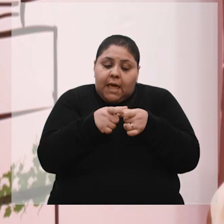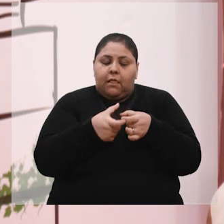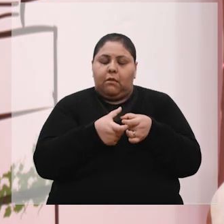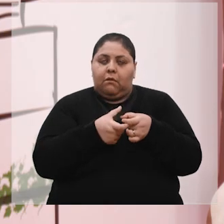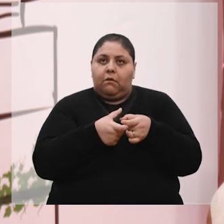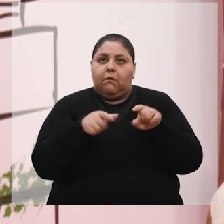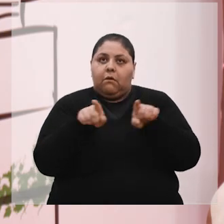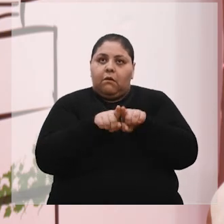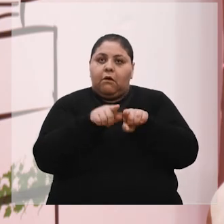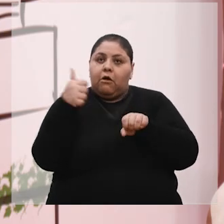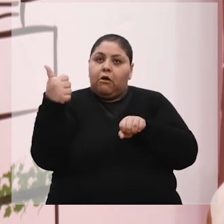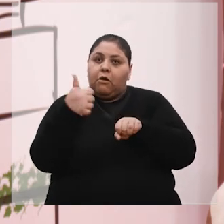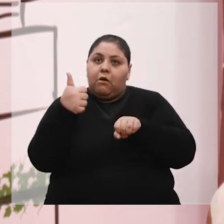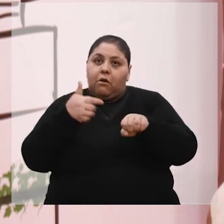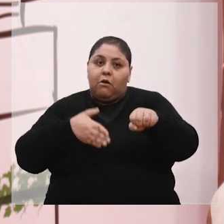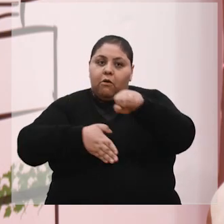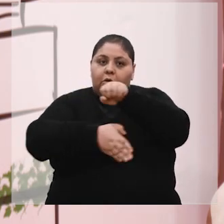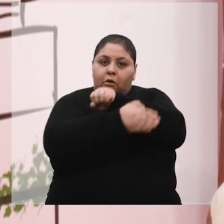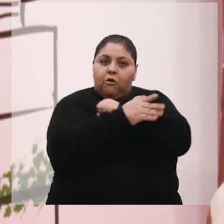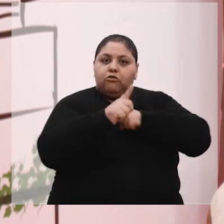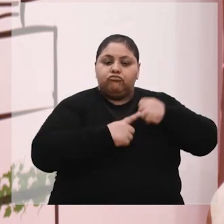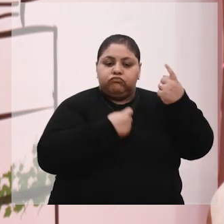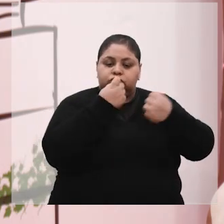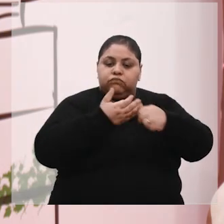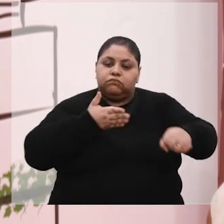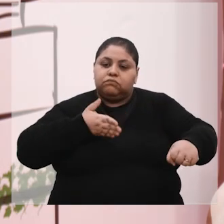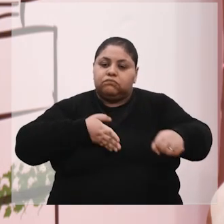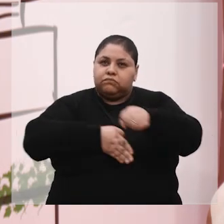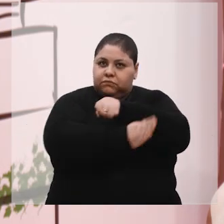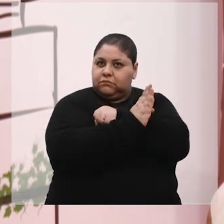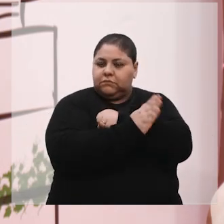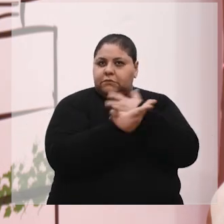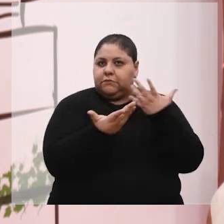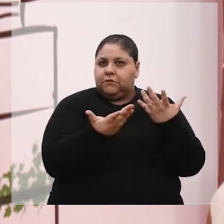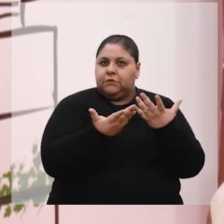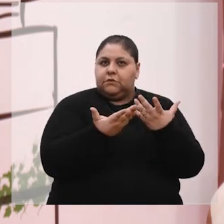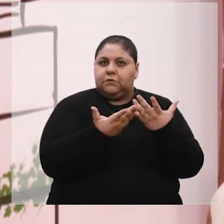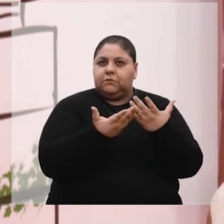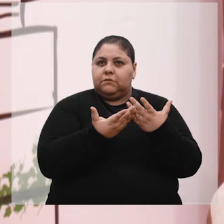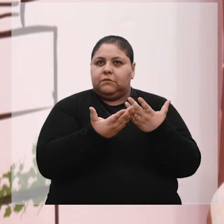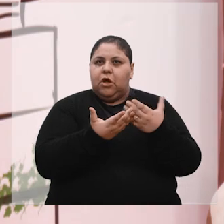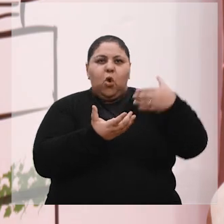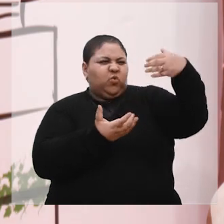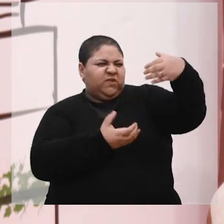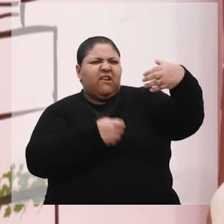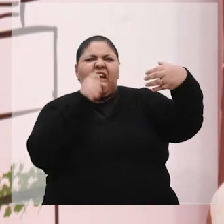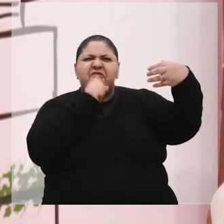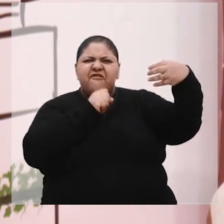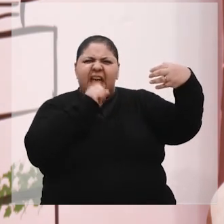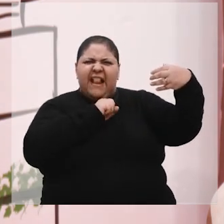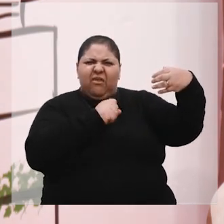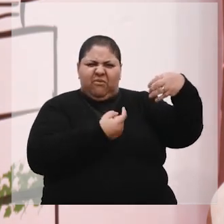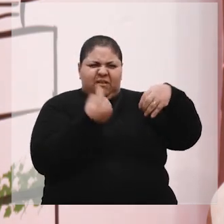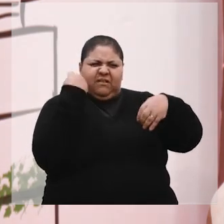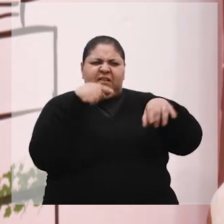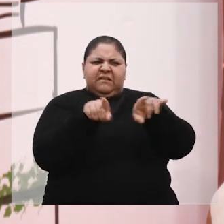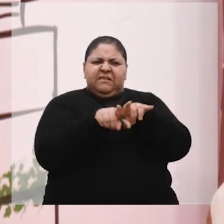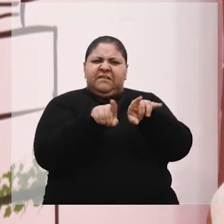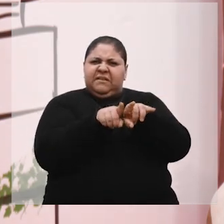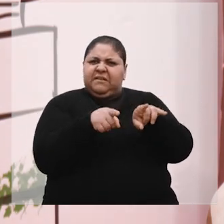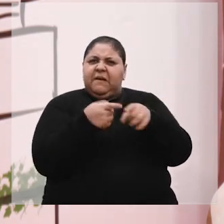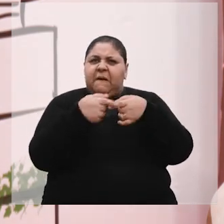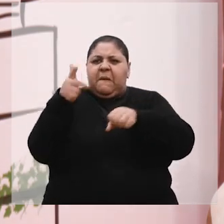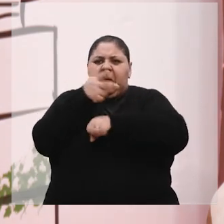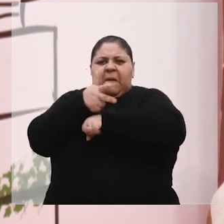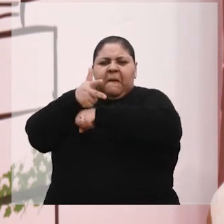inclusive nessa primeira viagem eu tinha feito alguns vídeos com o iPhone 4, que são os vídeos horríveis, mas o vídeo,